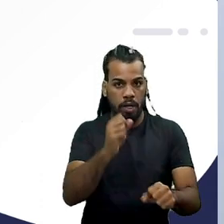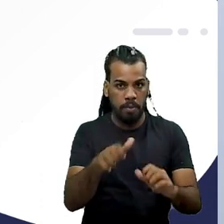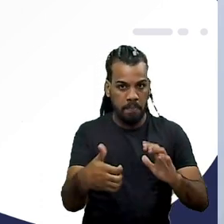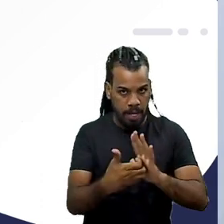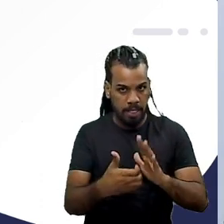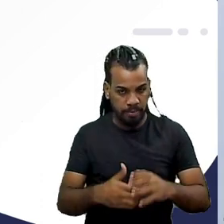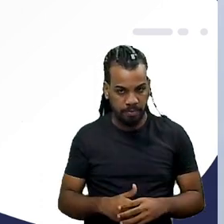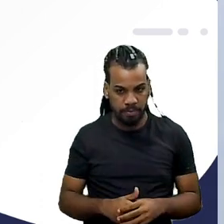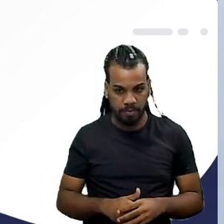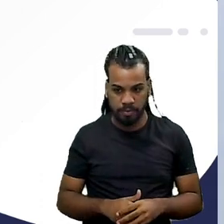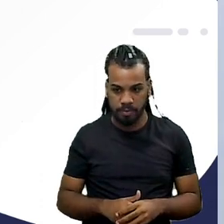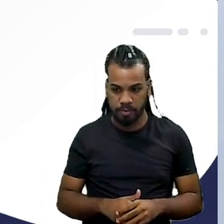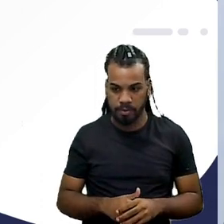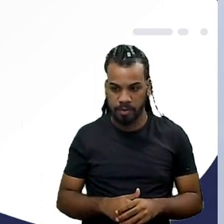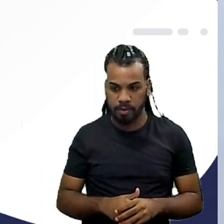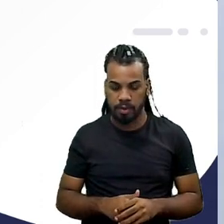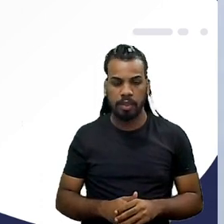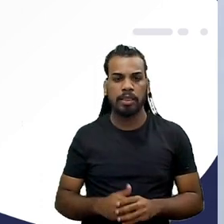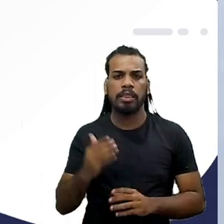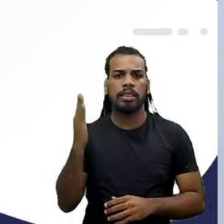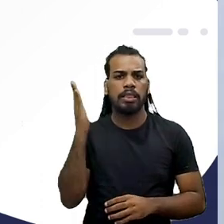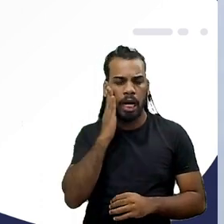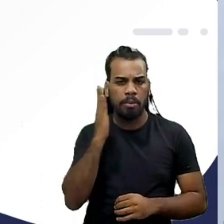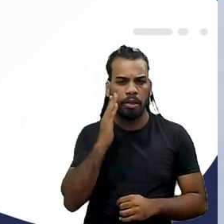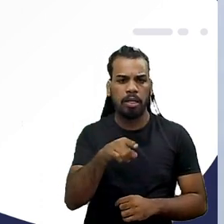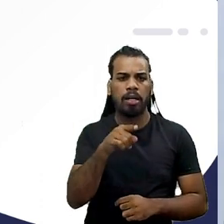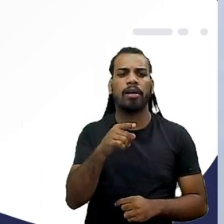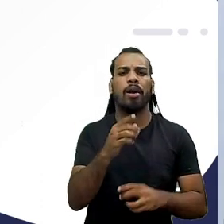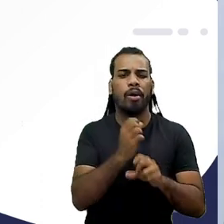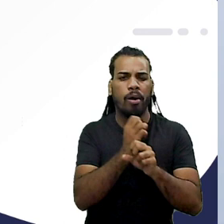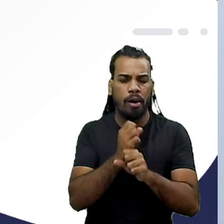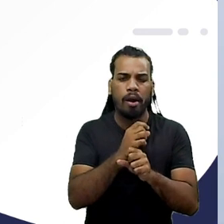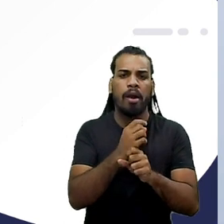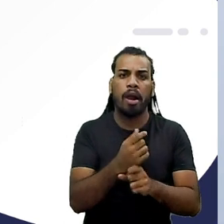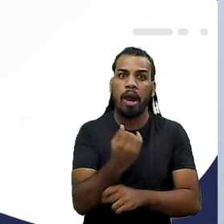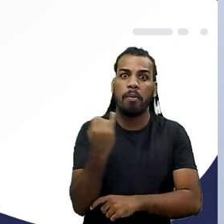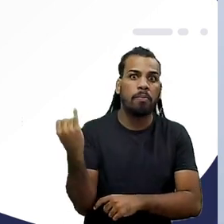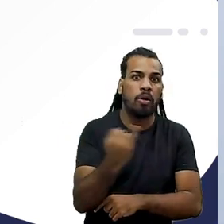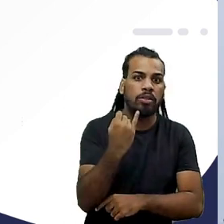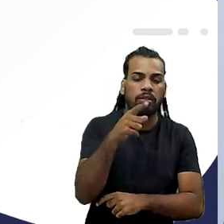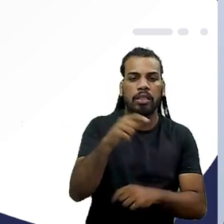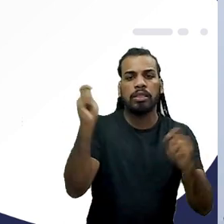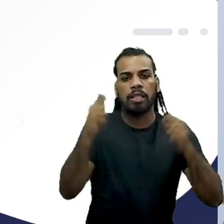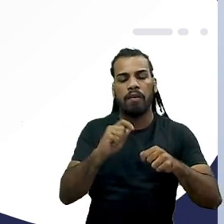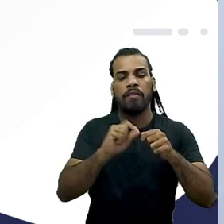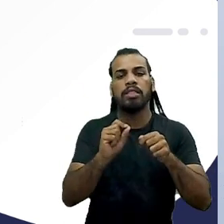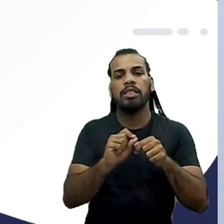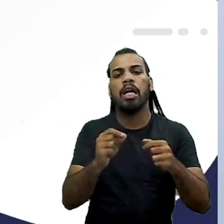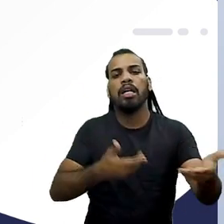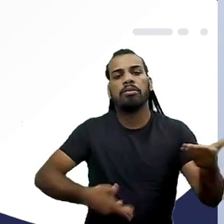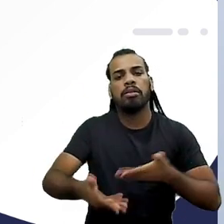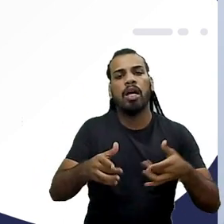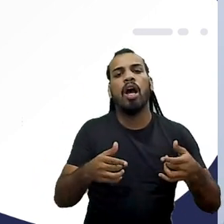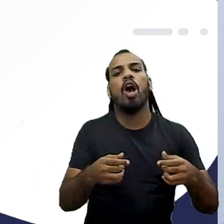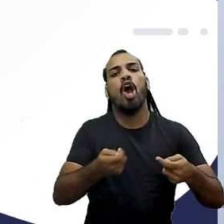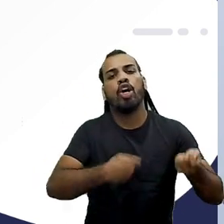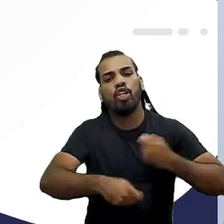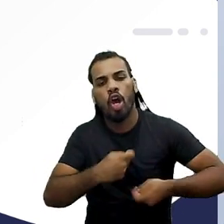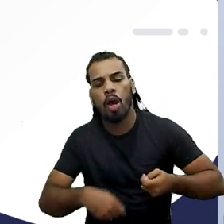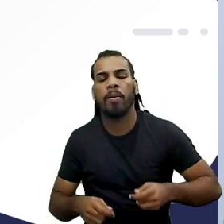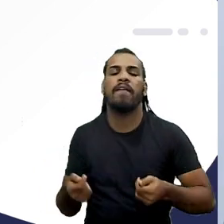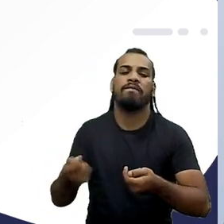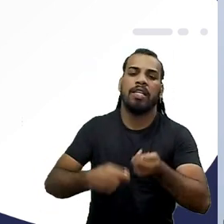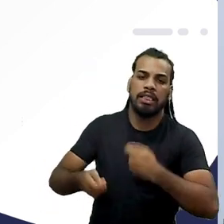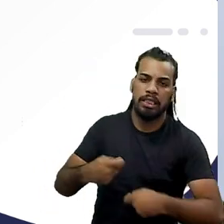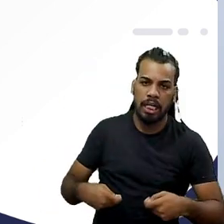empresa. Saber calcular o preço de venda é muito importante para que você gere as condições de viabilidade econômica e financeira